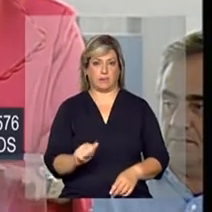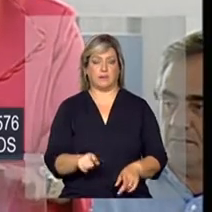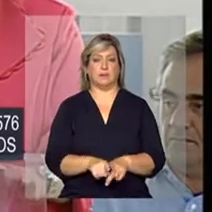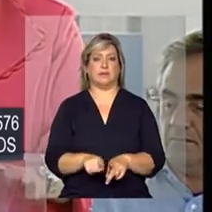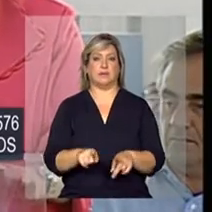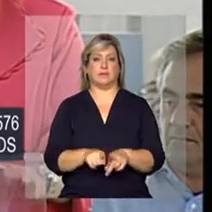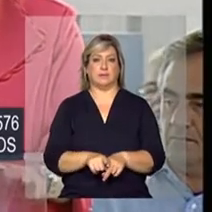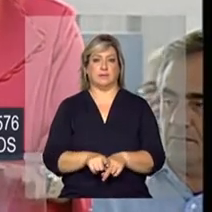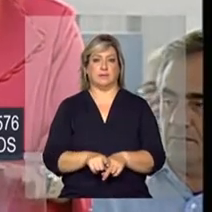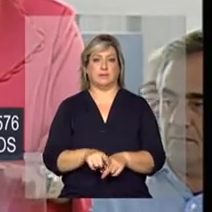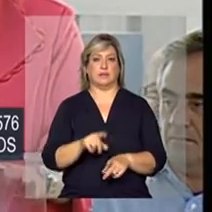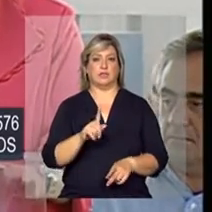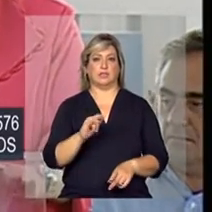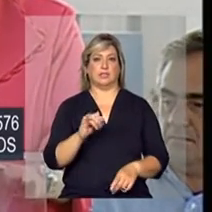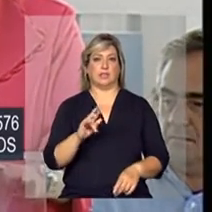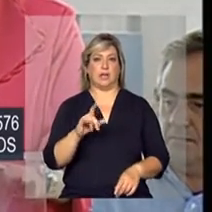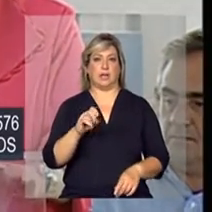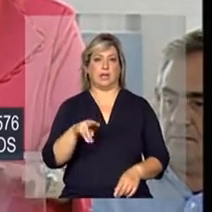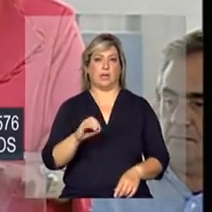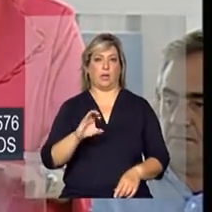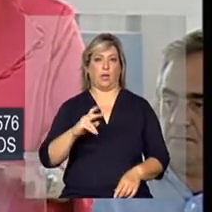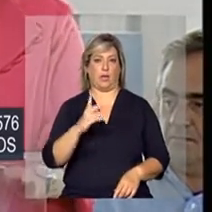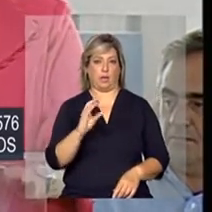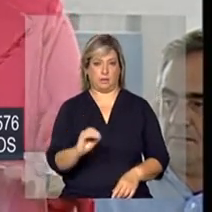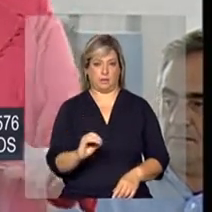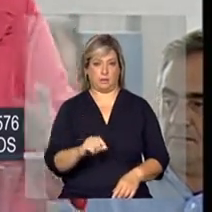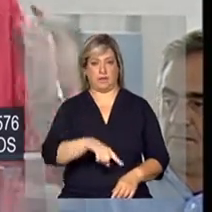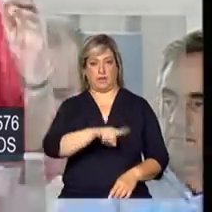a família da Girlene Monteiro Coelho.